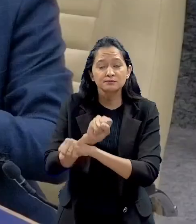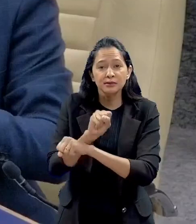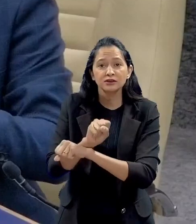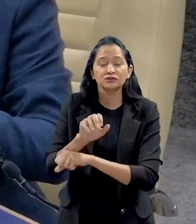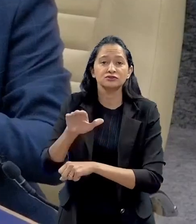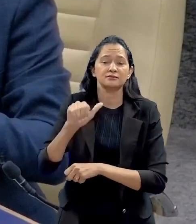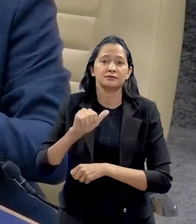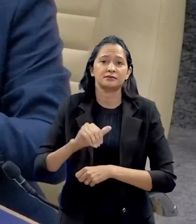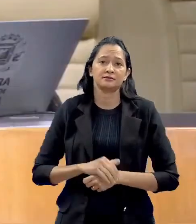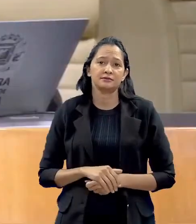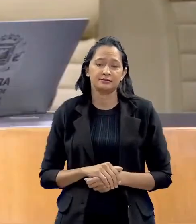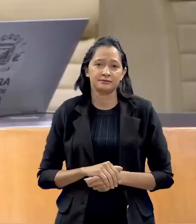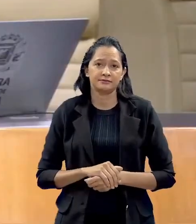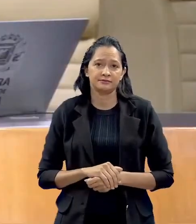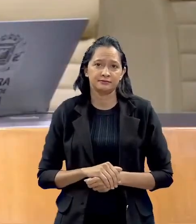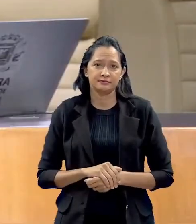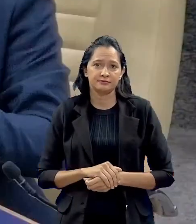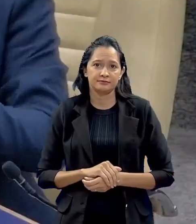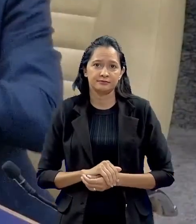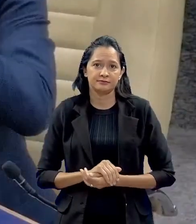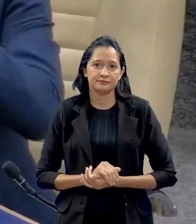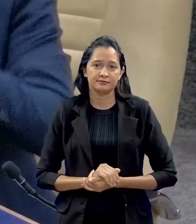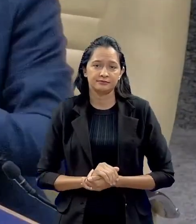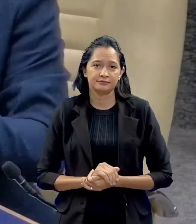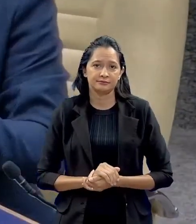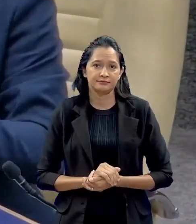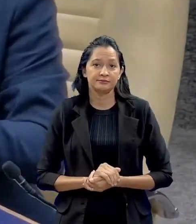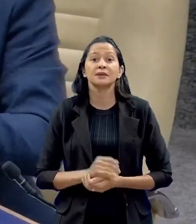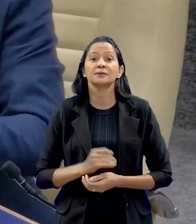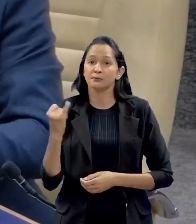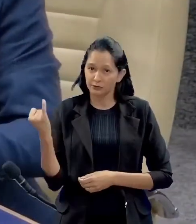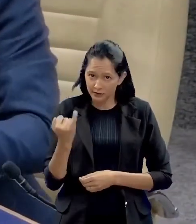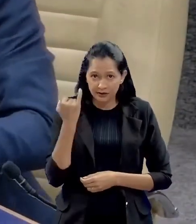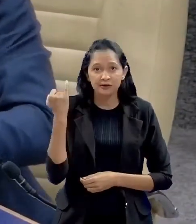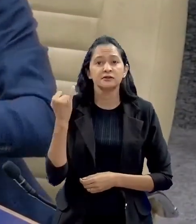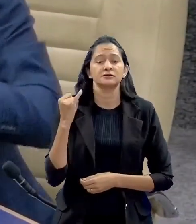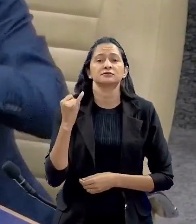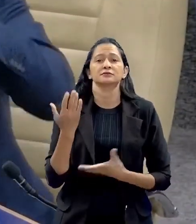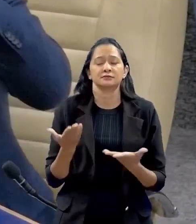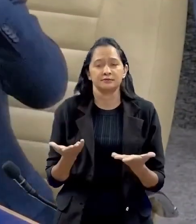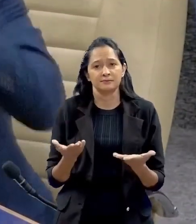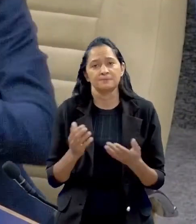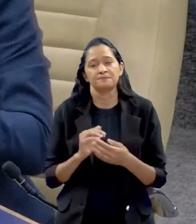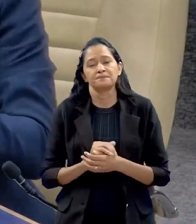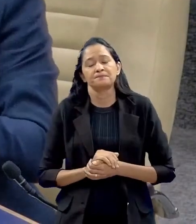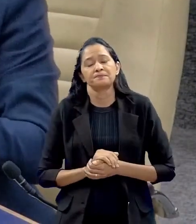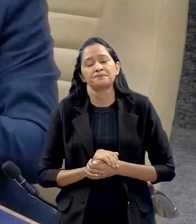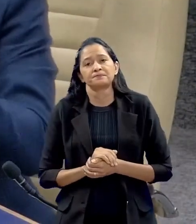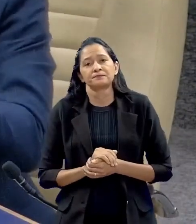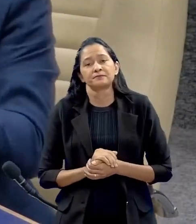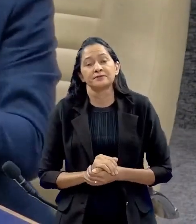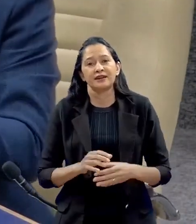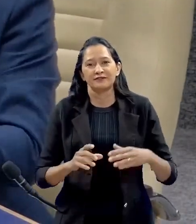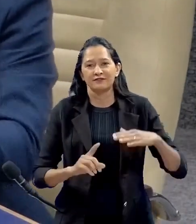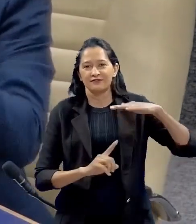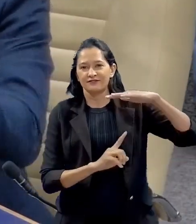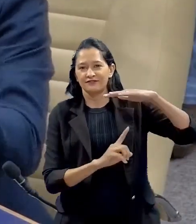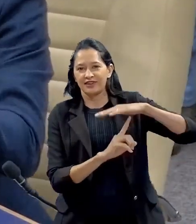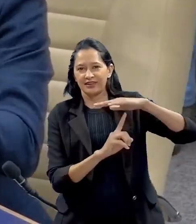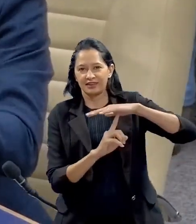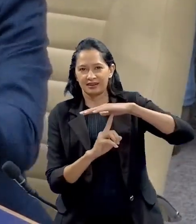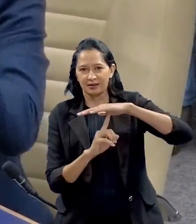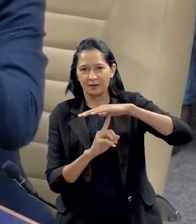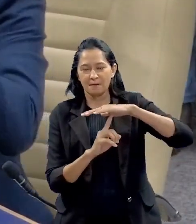importante. Pode concluir, vereador. Isso é muito importante. Então, a feira das mães ajudadoras